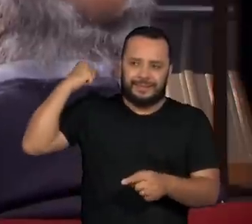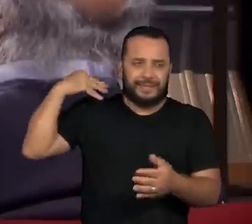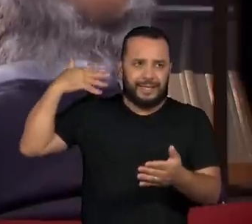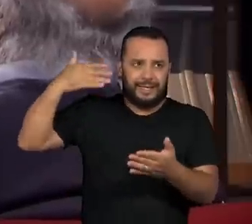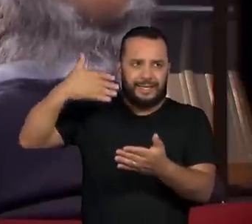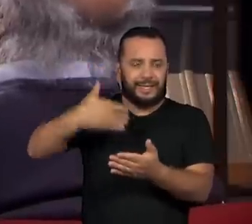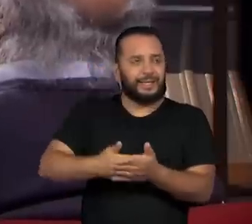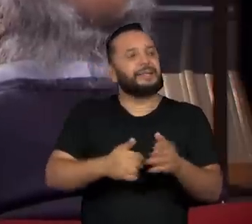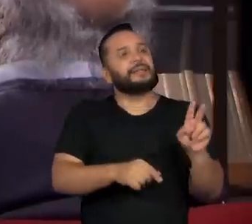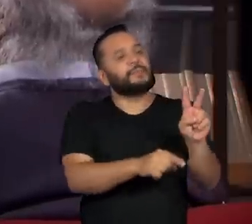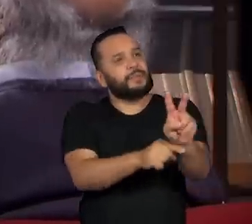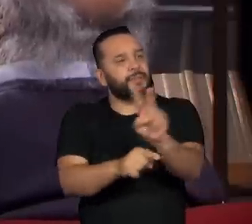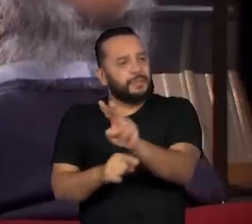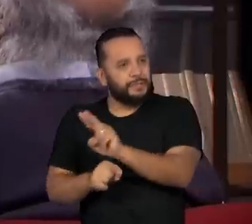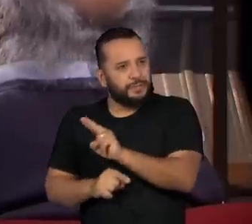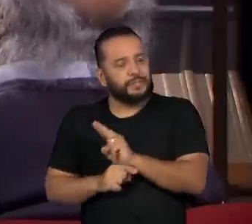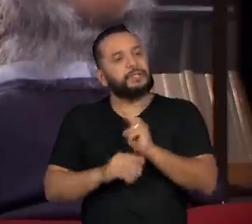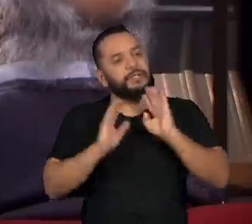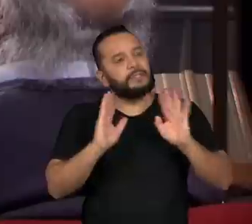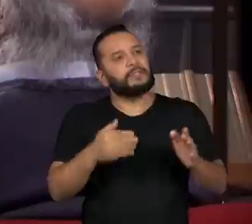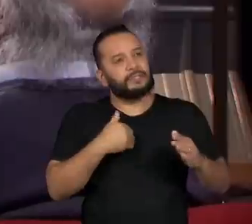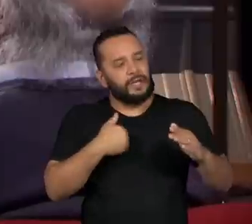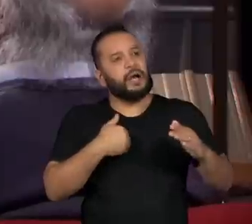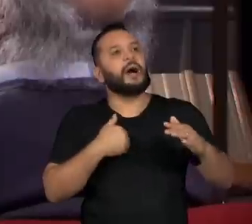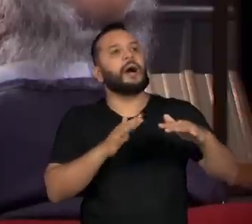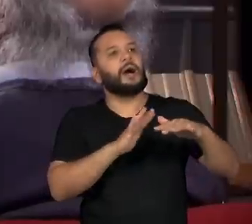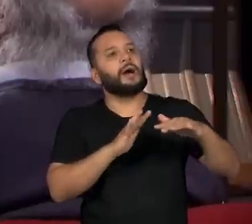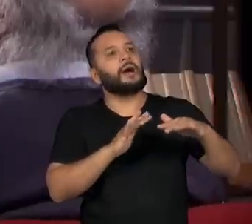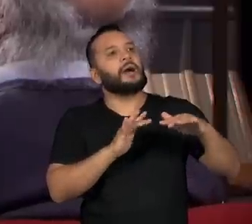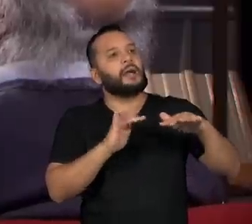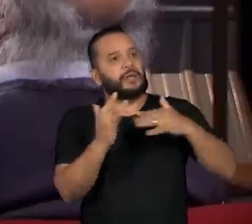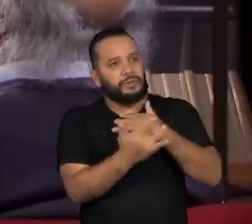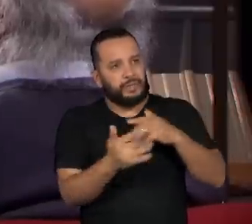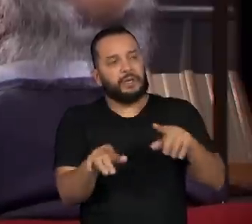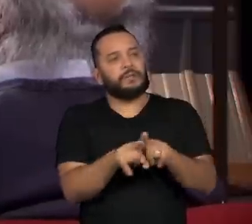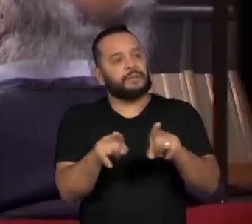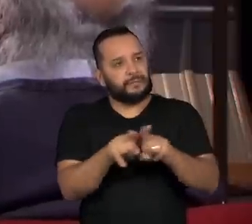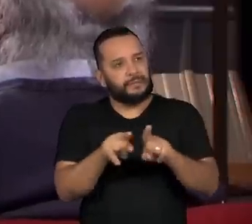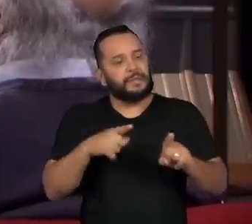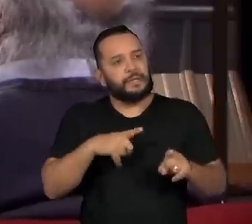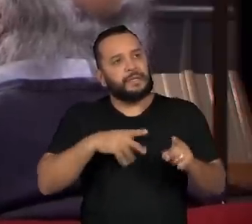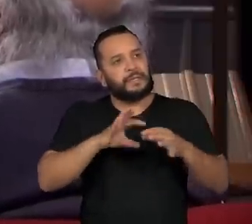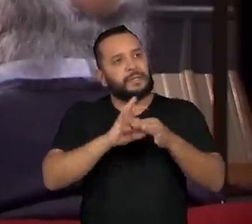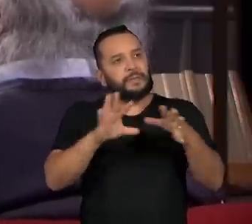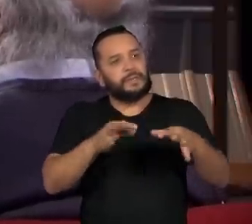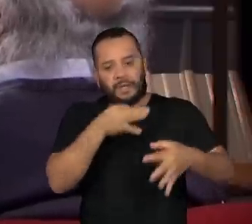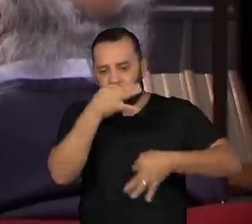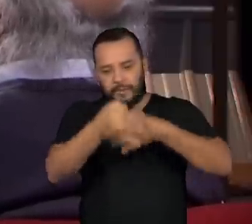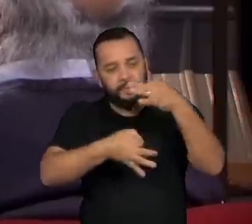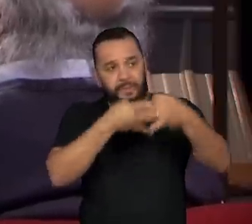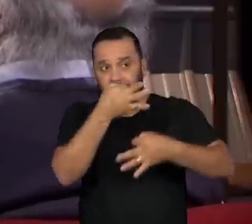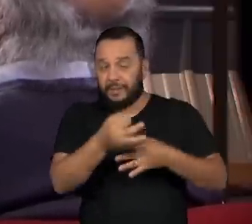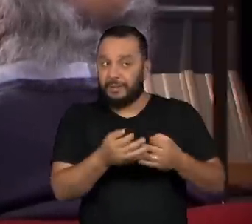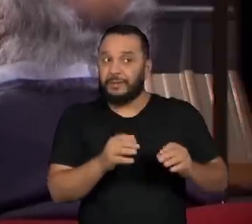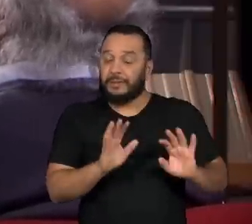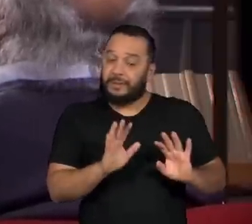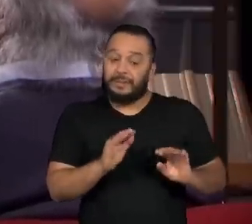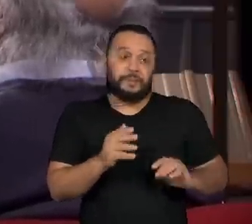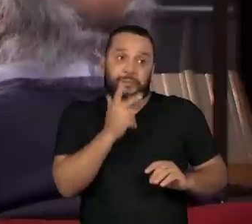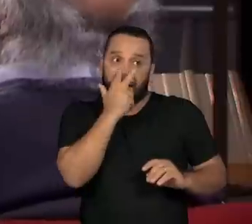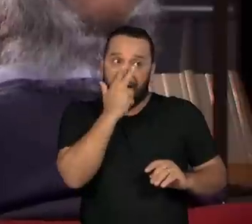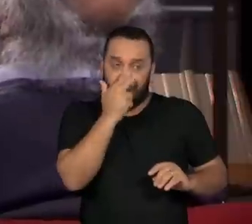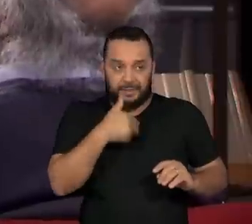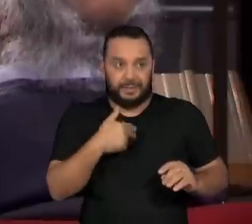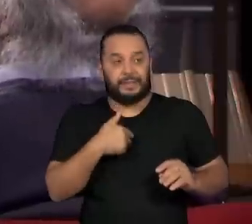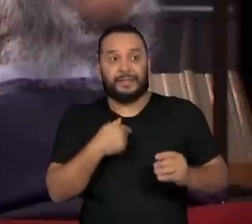plataformas e a liberdade de imprensa e hoje pode ser né que isso causou um poder